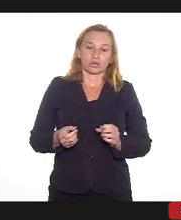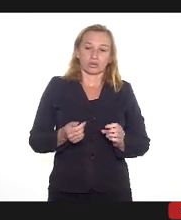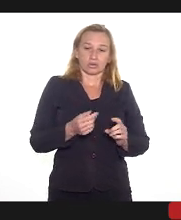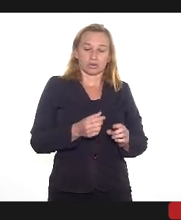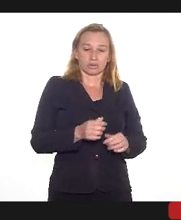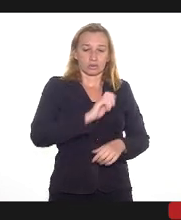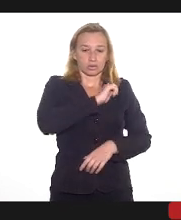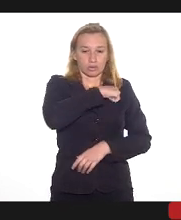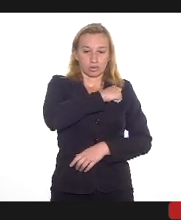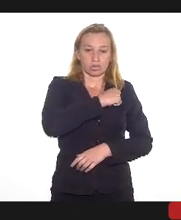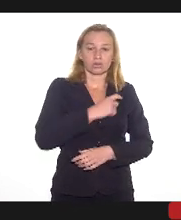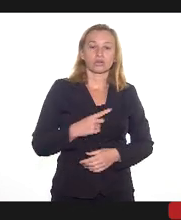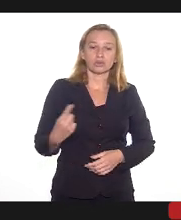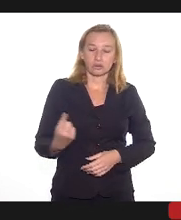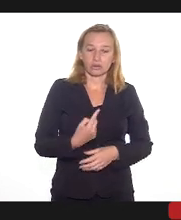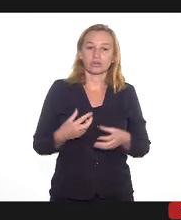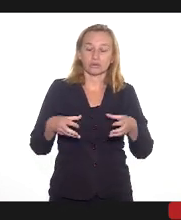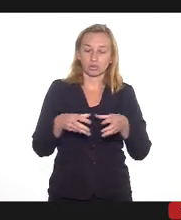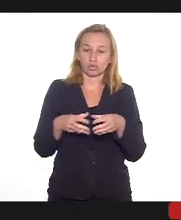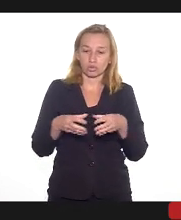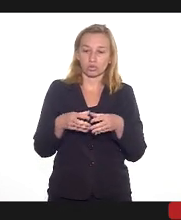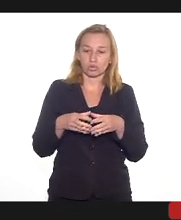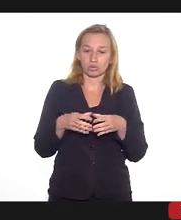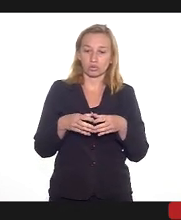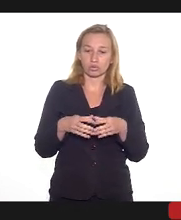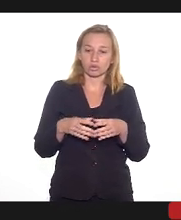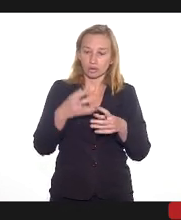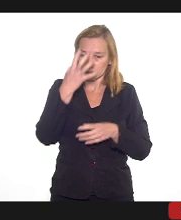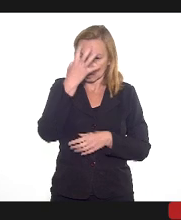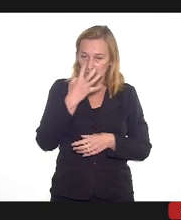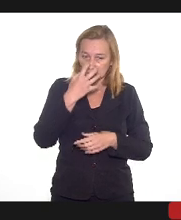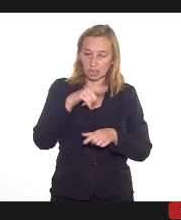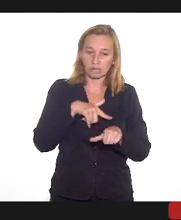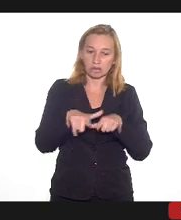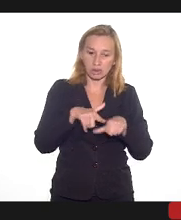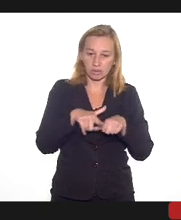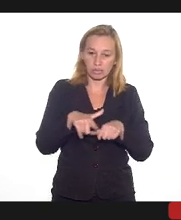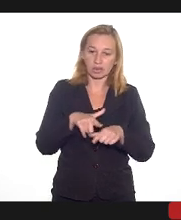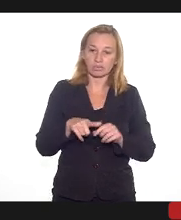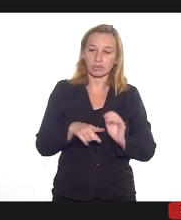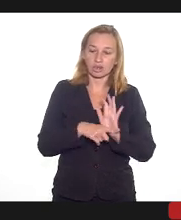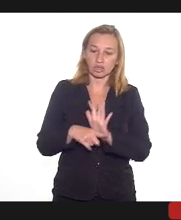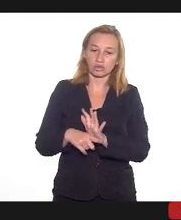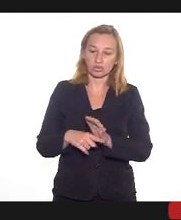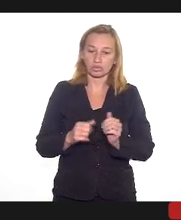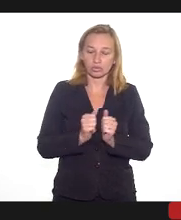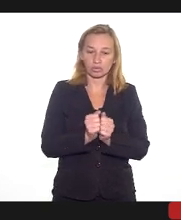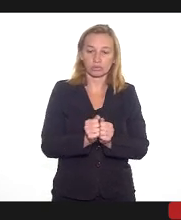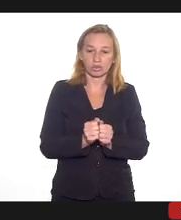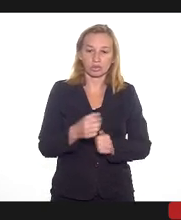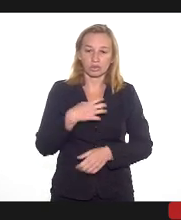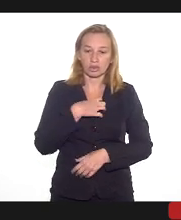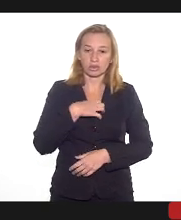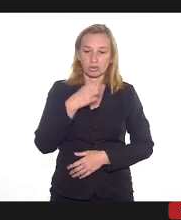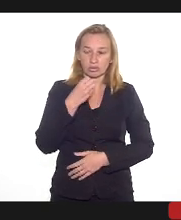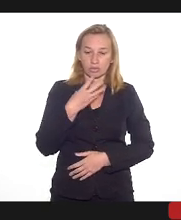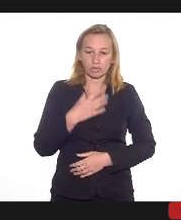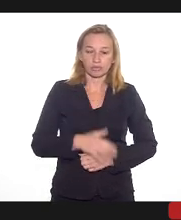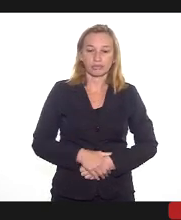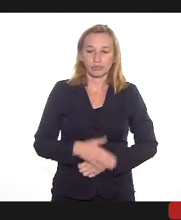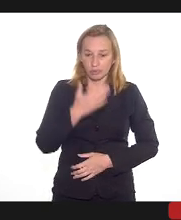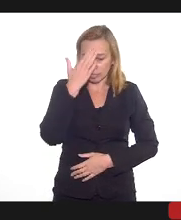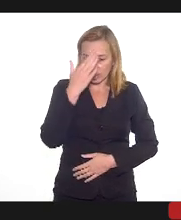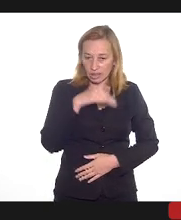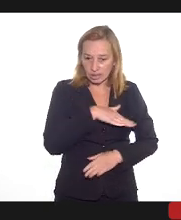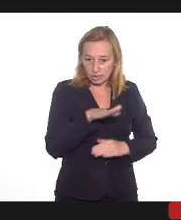gente está parceiro em manter essa seriedade, manter o que for possível para caminhar junto nesse sentido. Bom, agradeço a